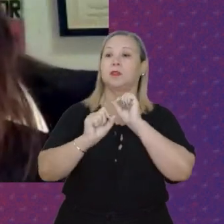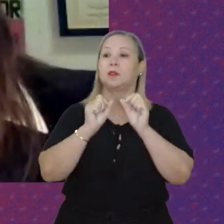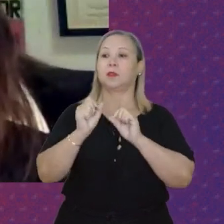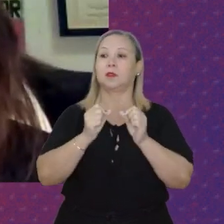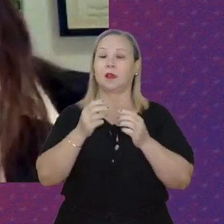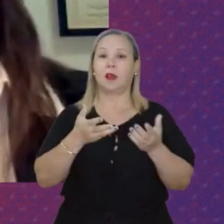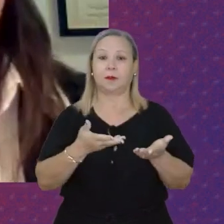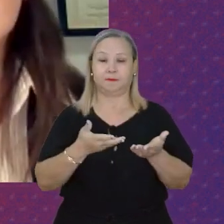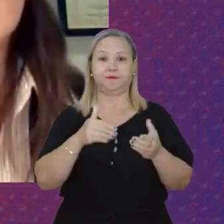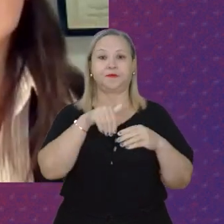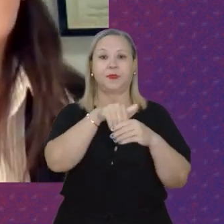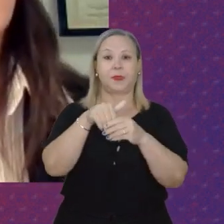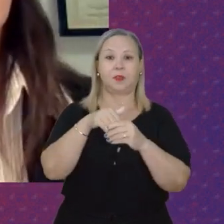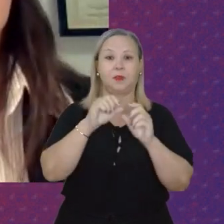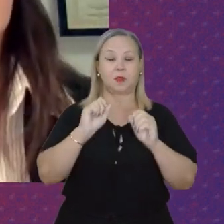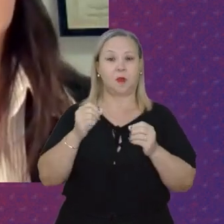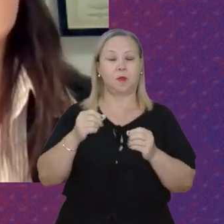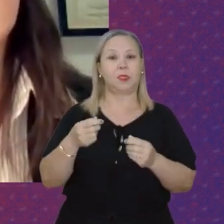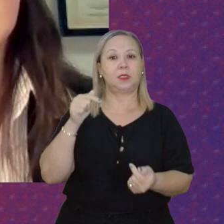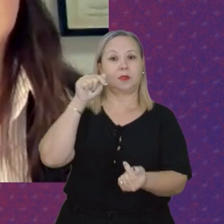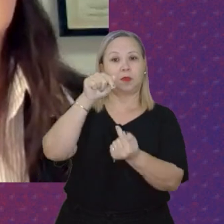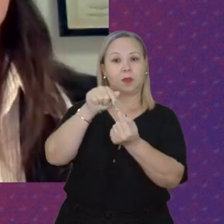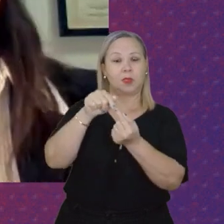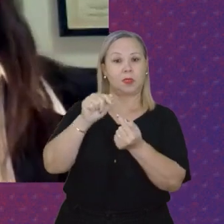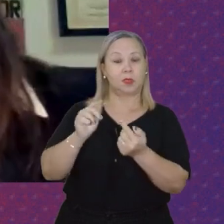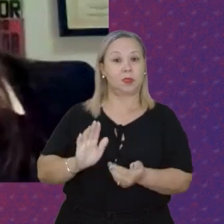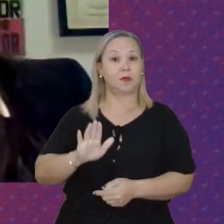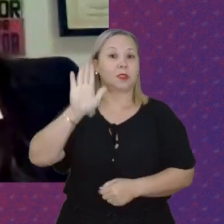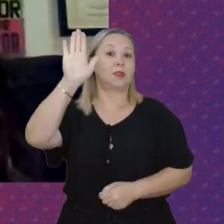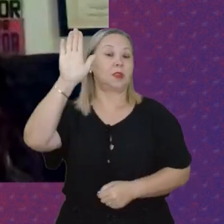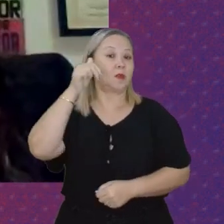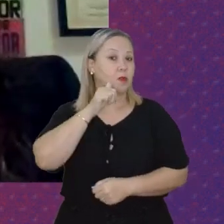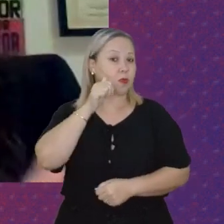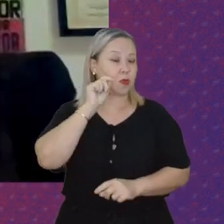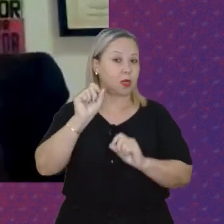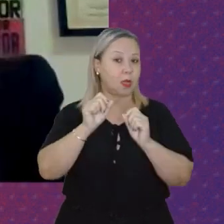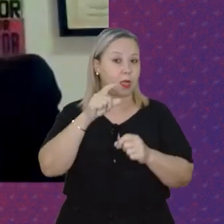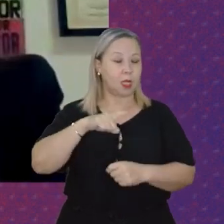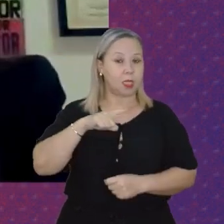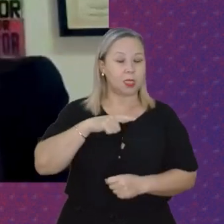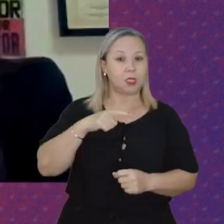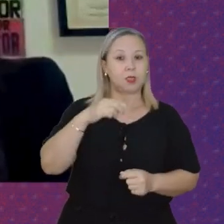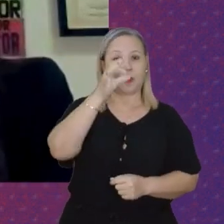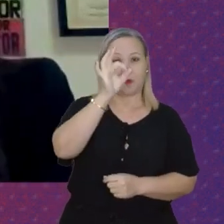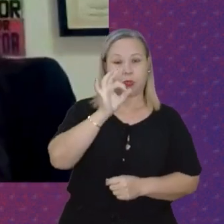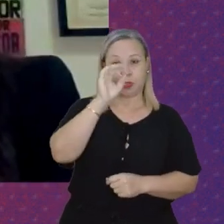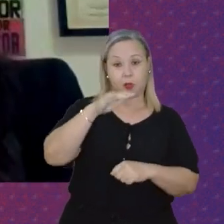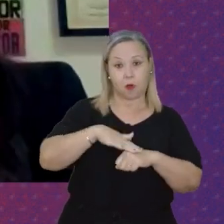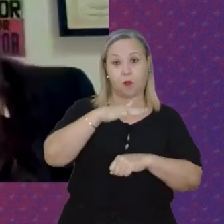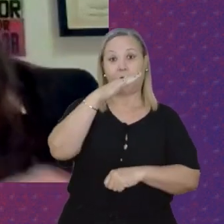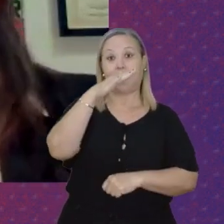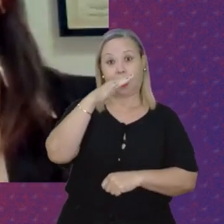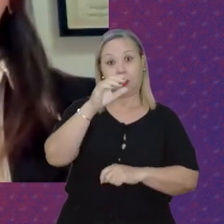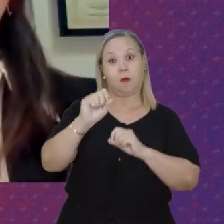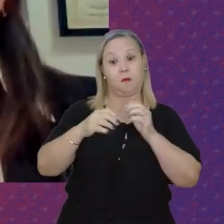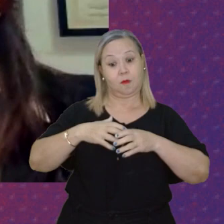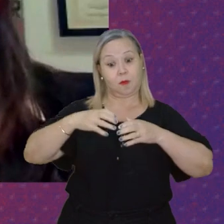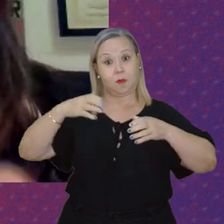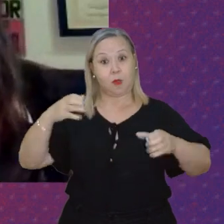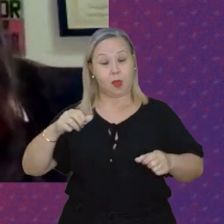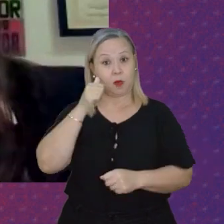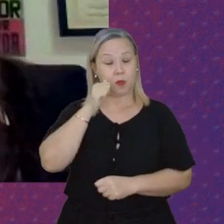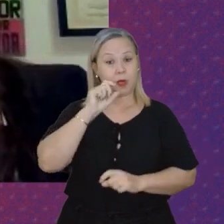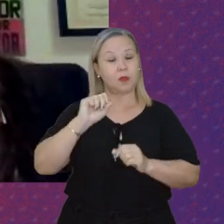aplicados em eleições têm que ser destinados às candidaturas de mulheres. E se vocês tiverem um percentual maior de mulheres candidatas, esses recursos também têm que